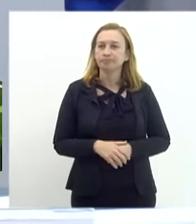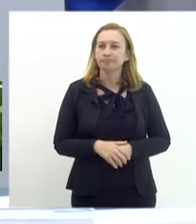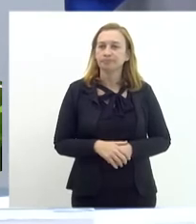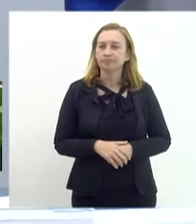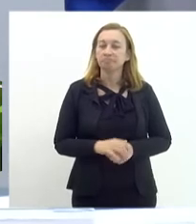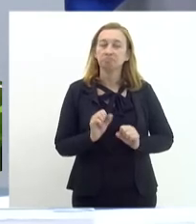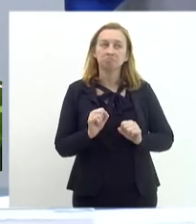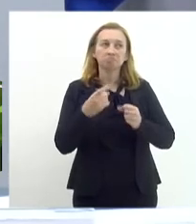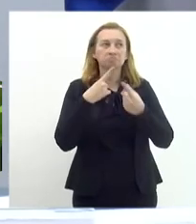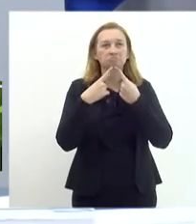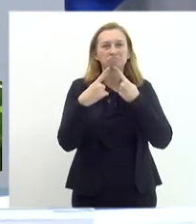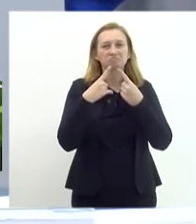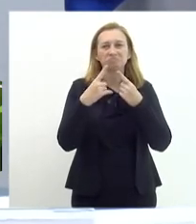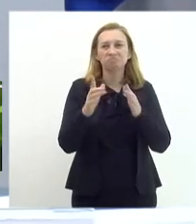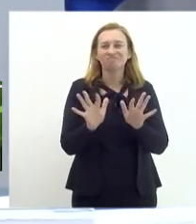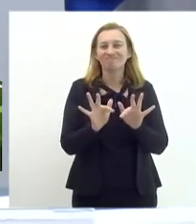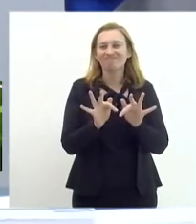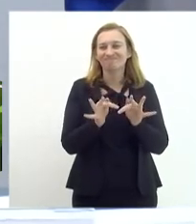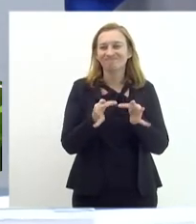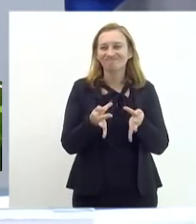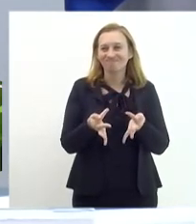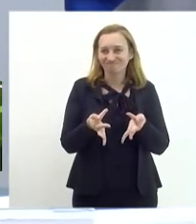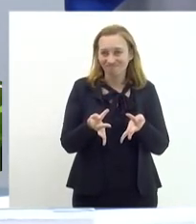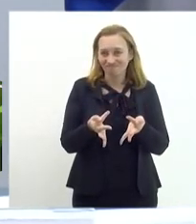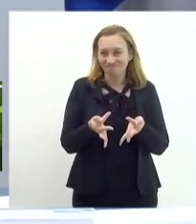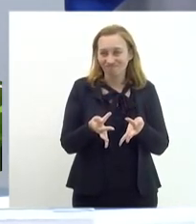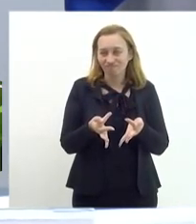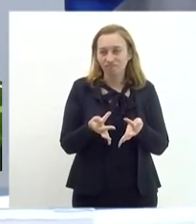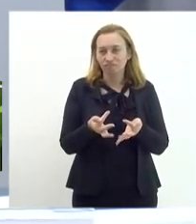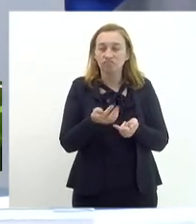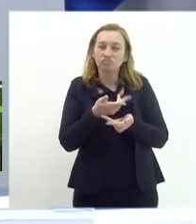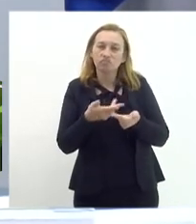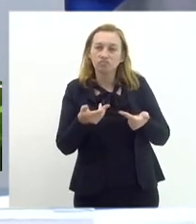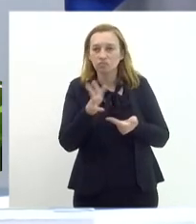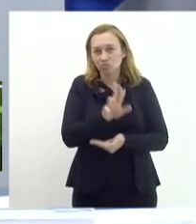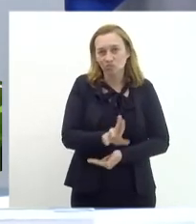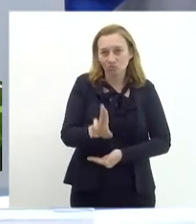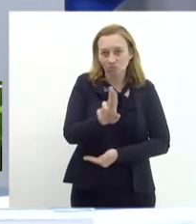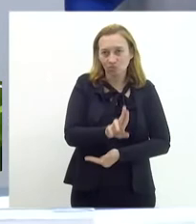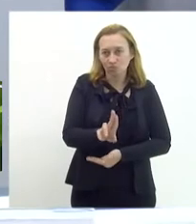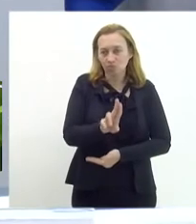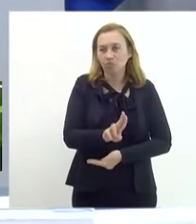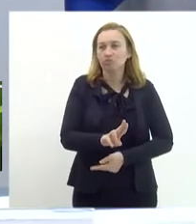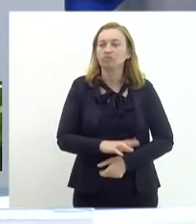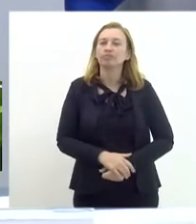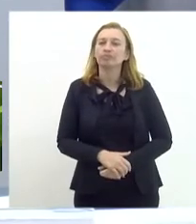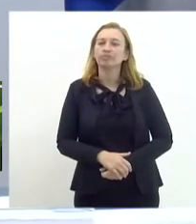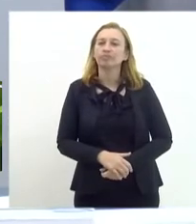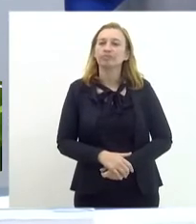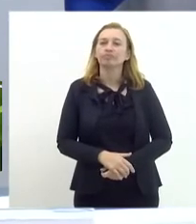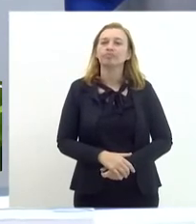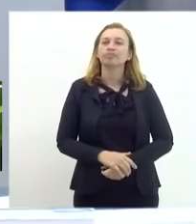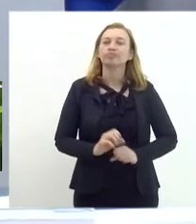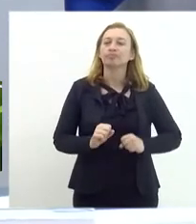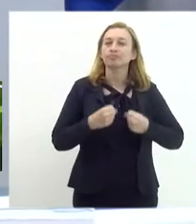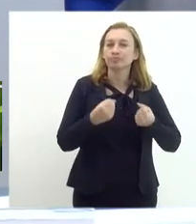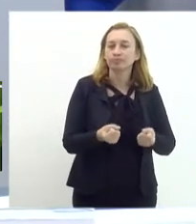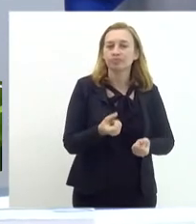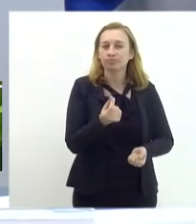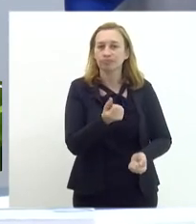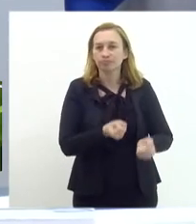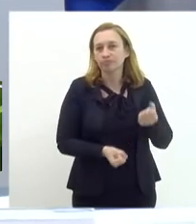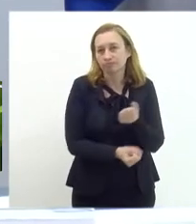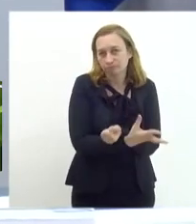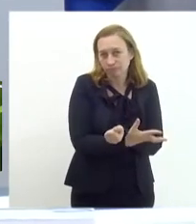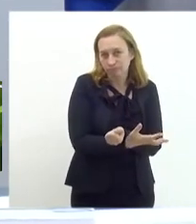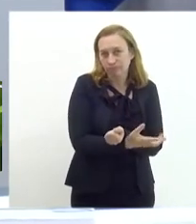naquele discurso simplista que muitos utilizam na defesa da corrupção,